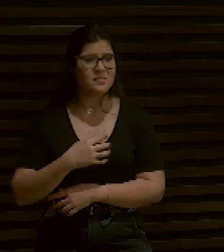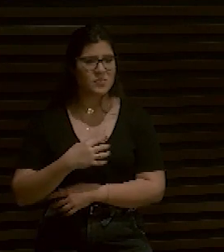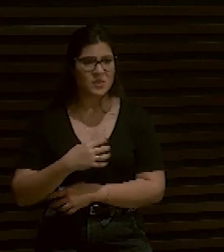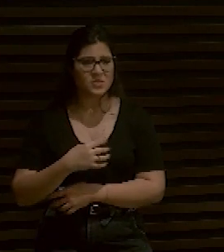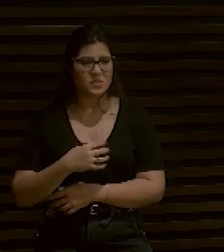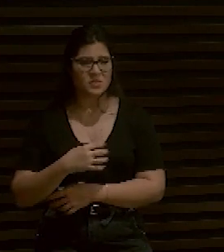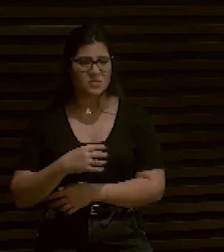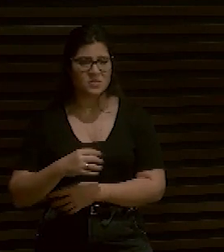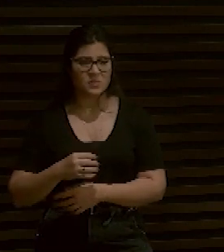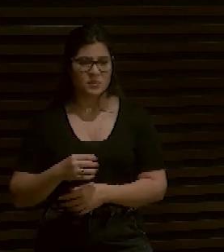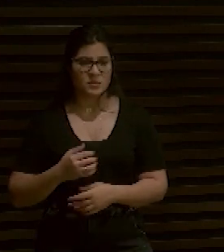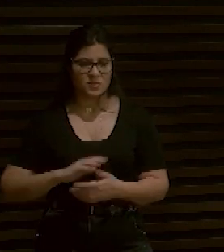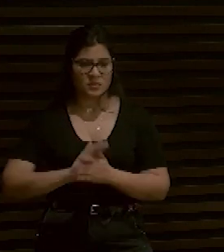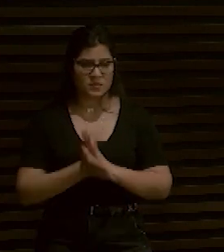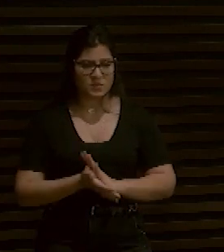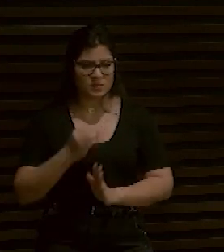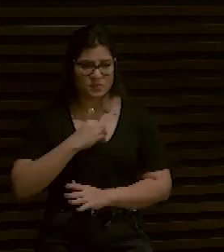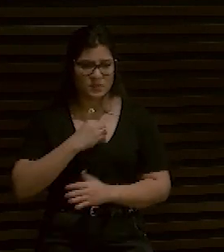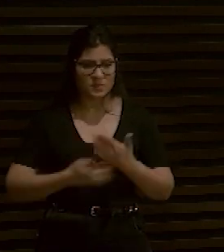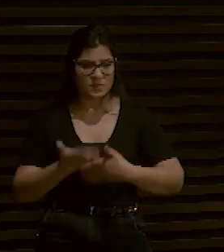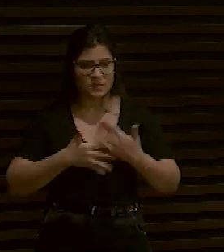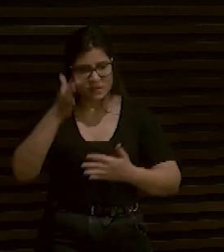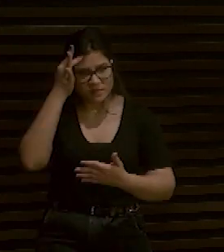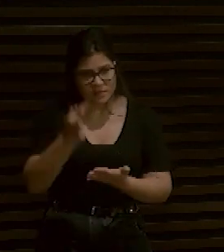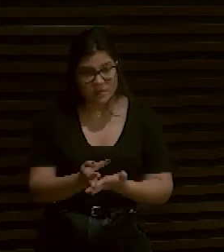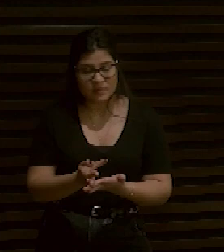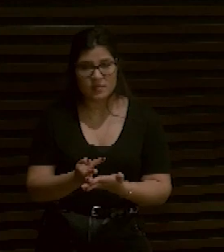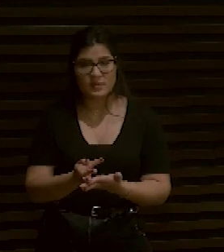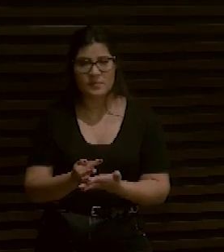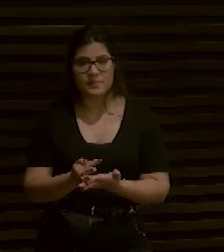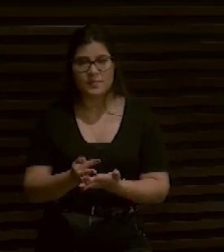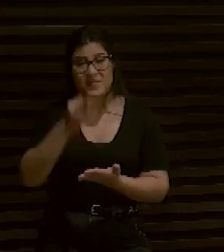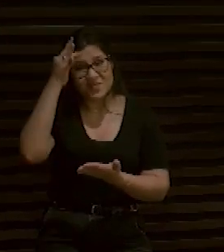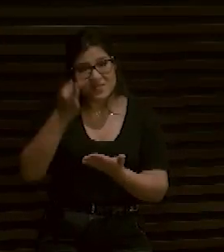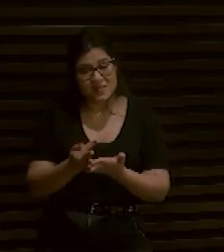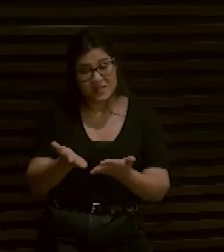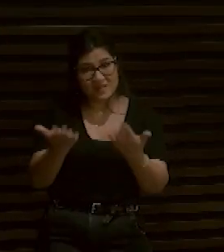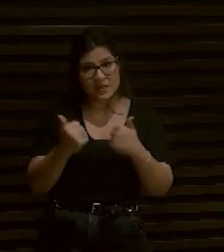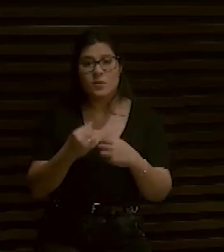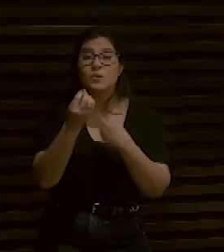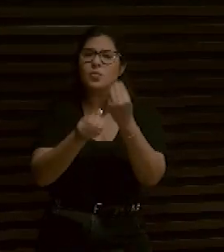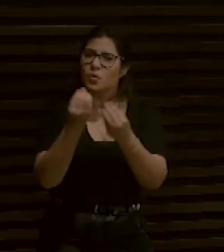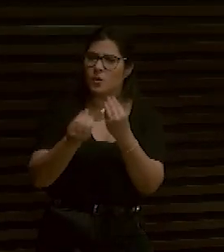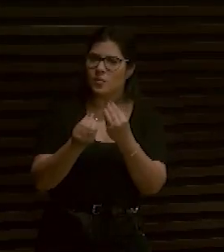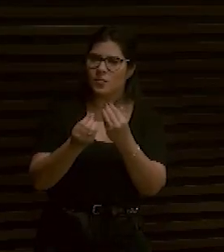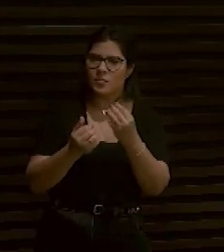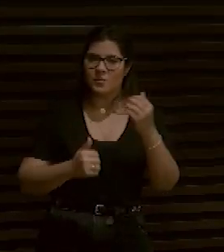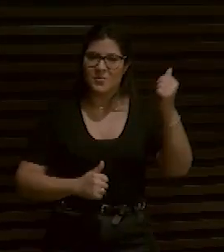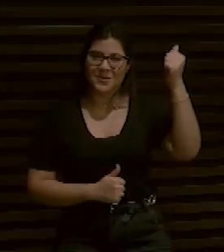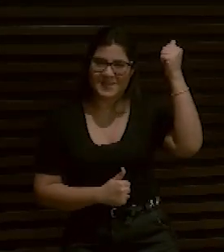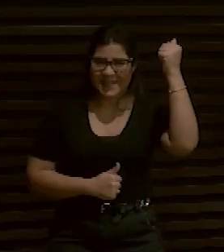vem? Pelo ouvir. E ouvir do quê? Ouvir do sertanejo. Ouvir aqui